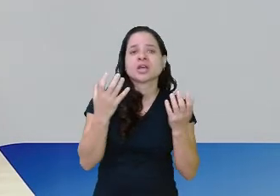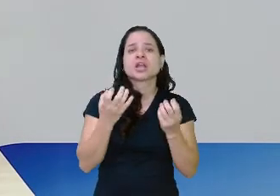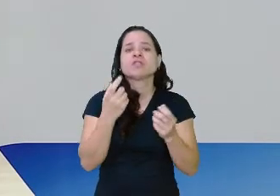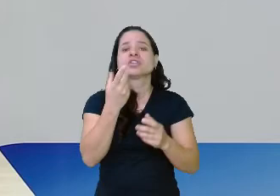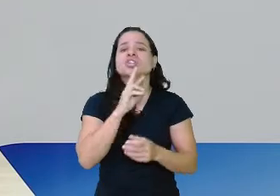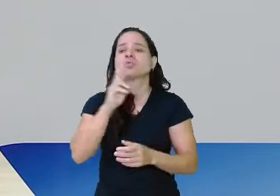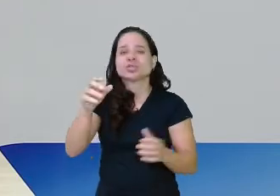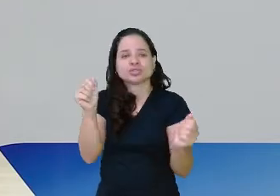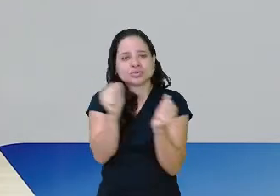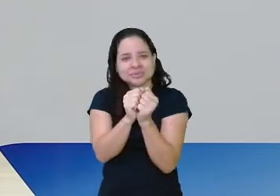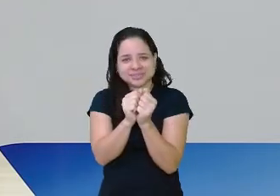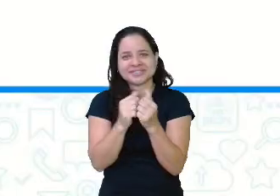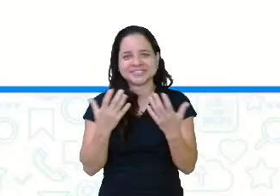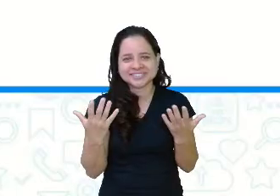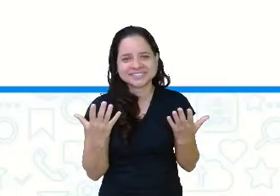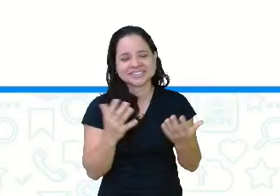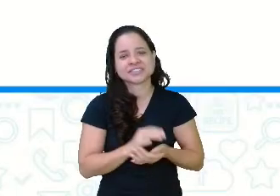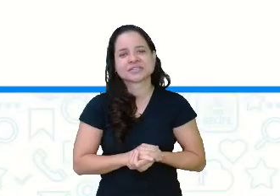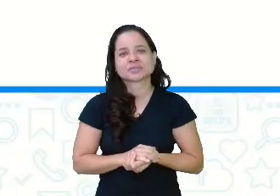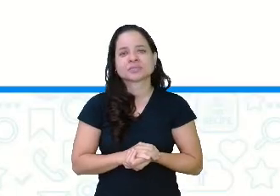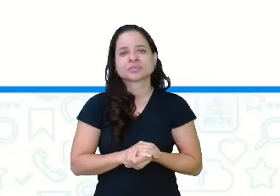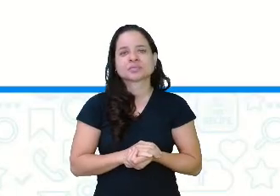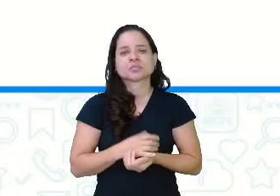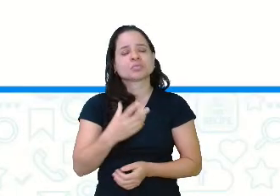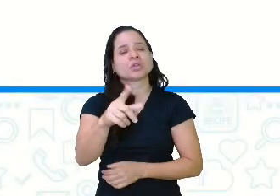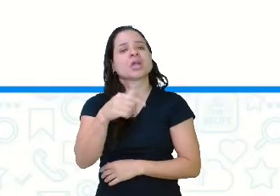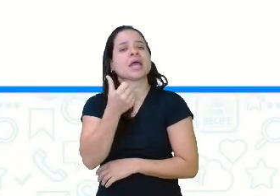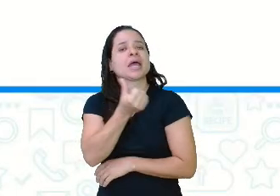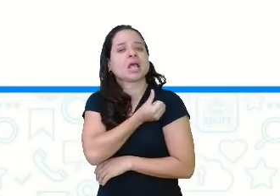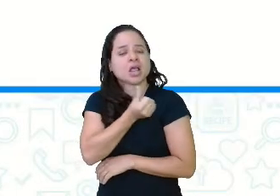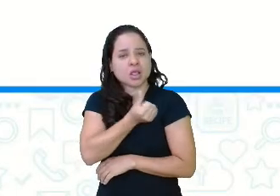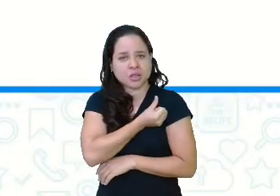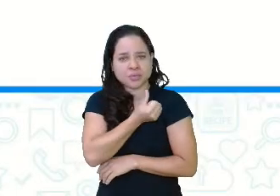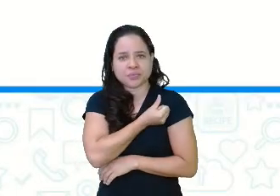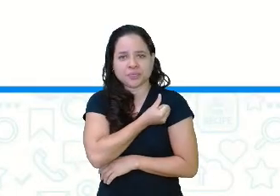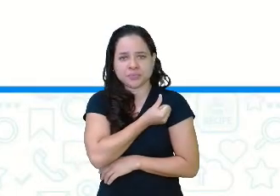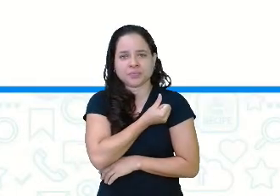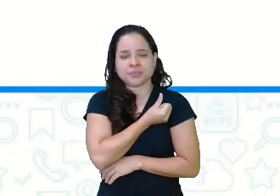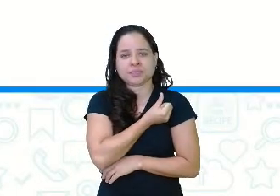comigo essa. No número